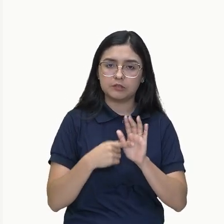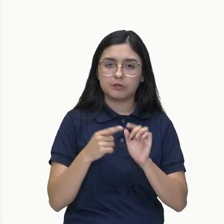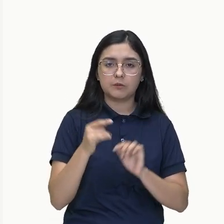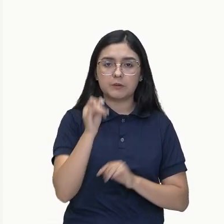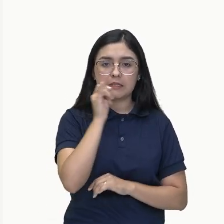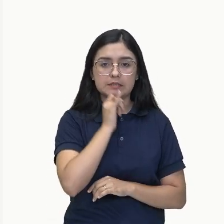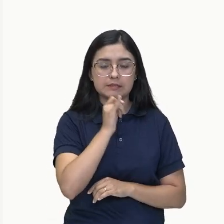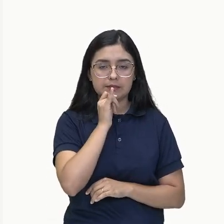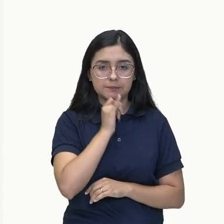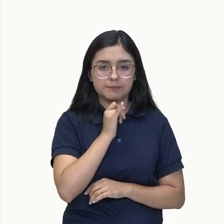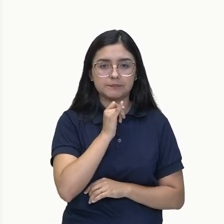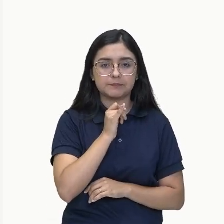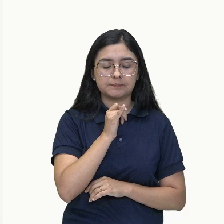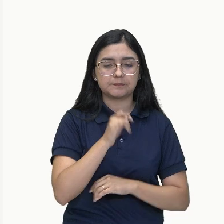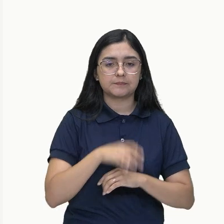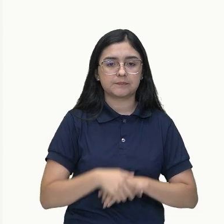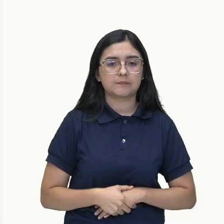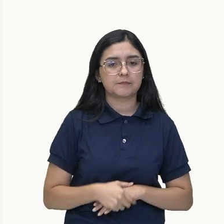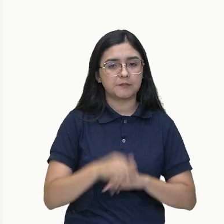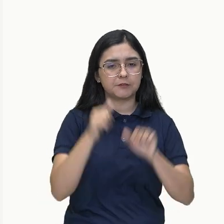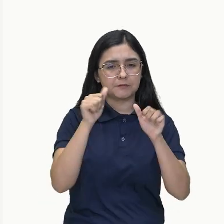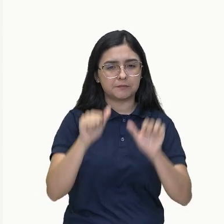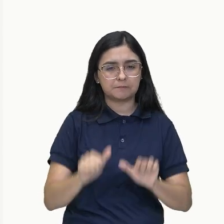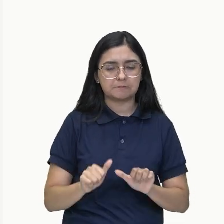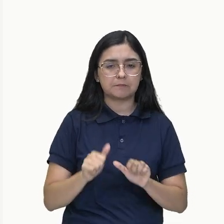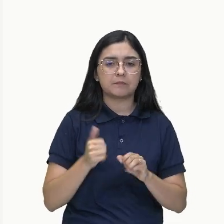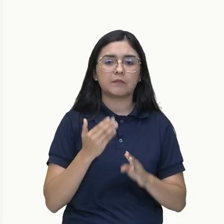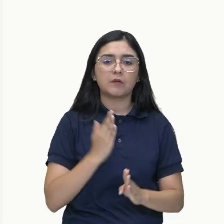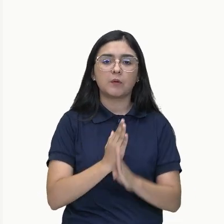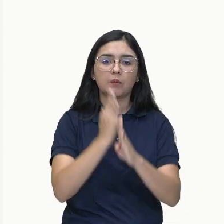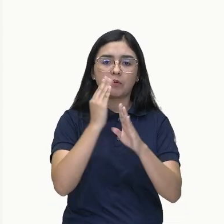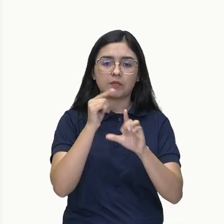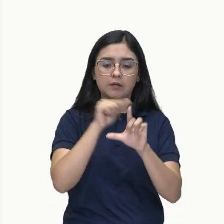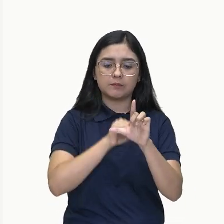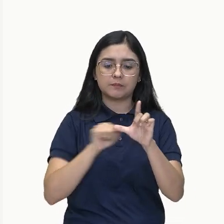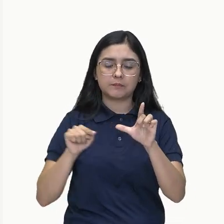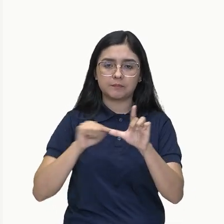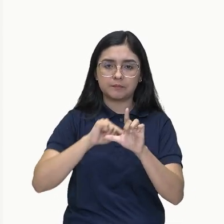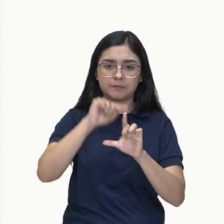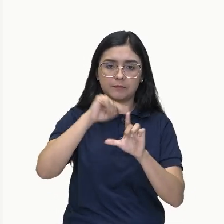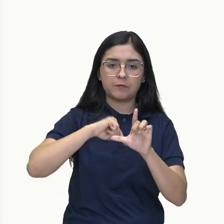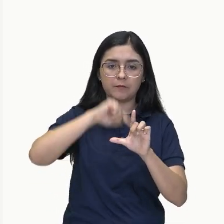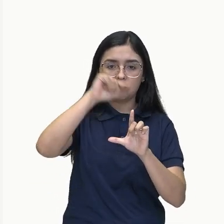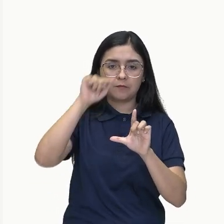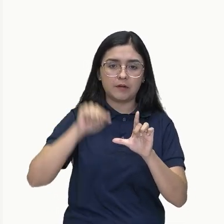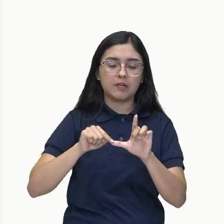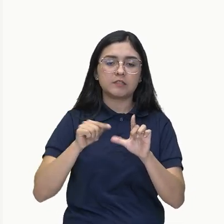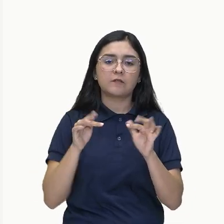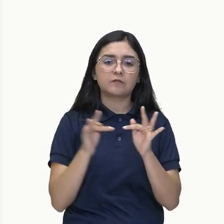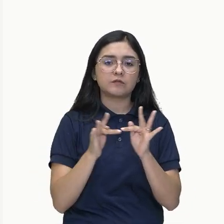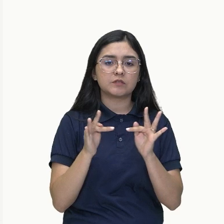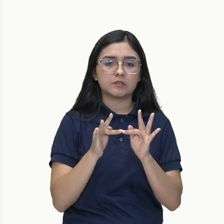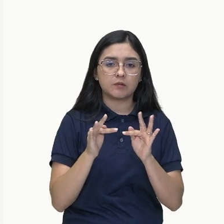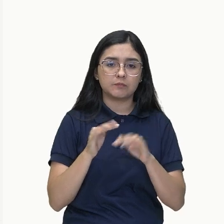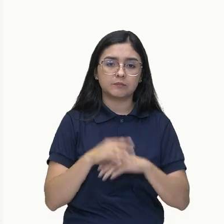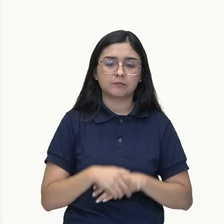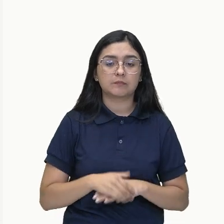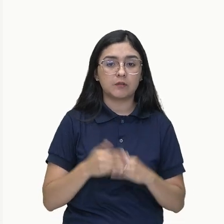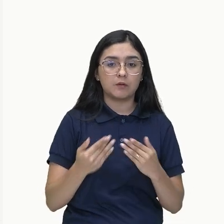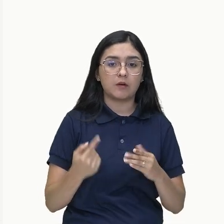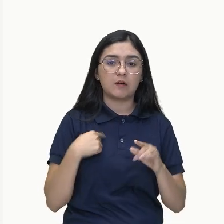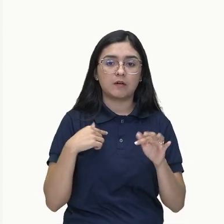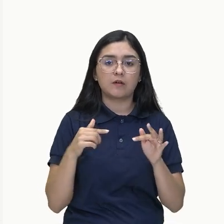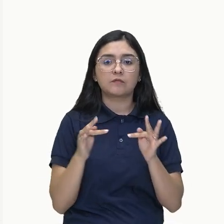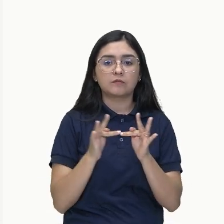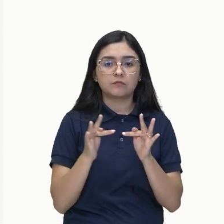gente verificar, tá? Vamos encontrar as coordenadas do vértice da função. Aí está a função